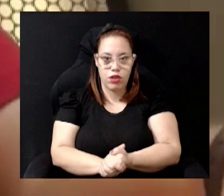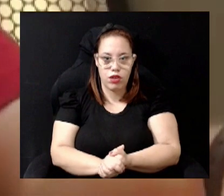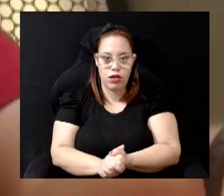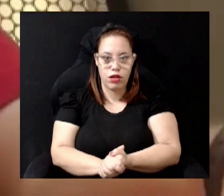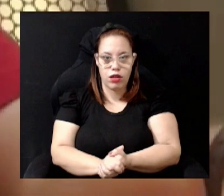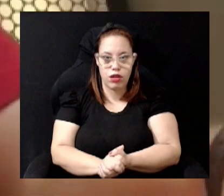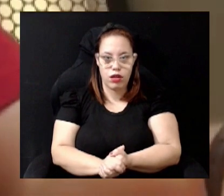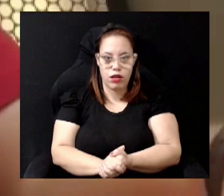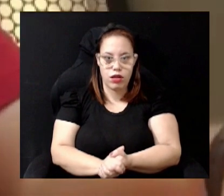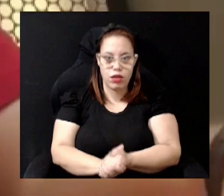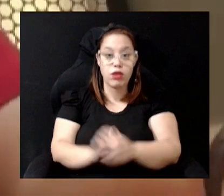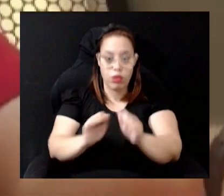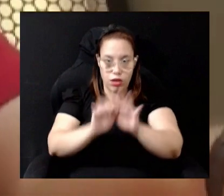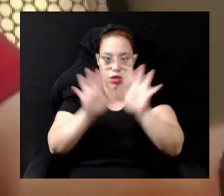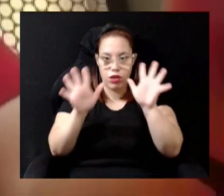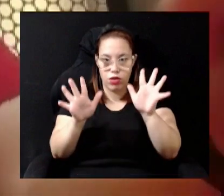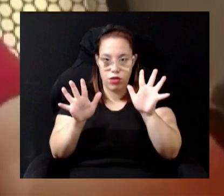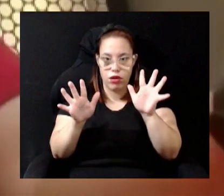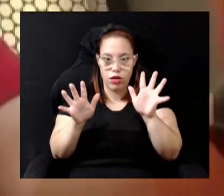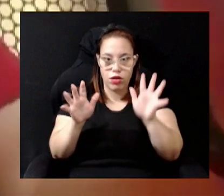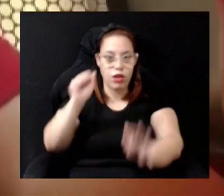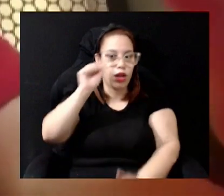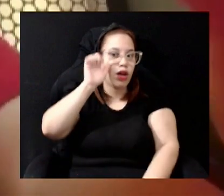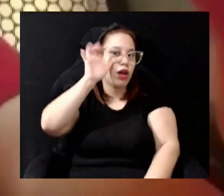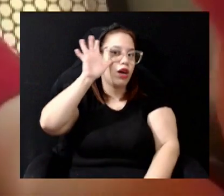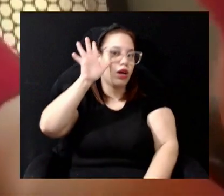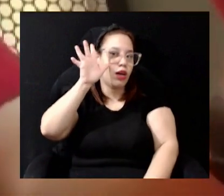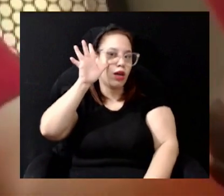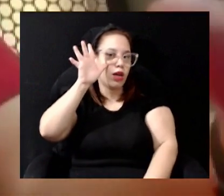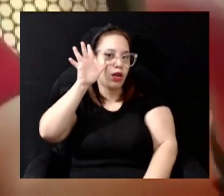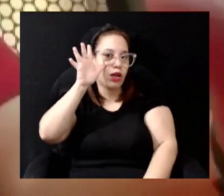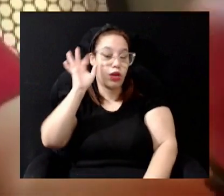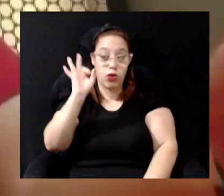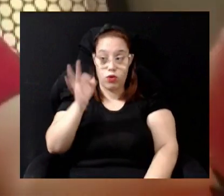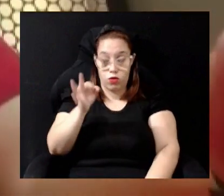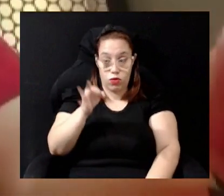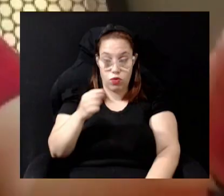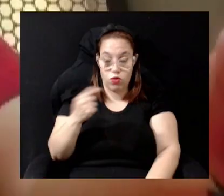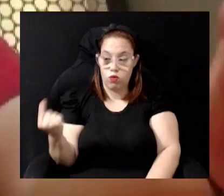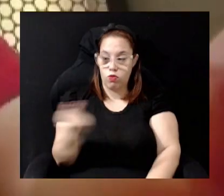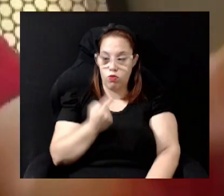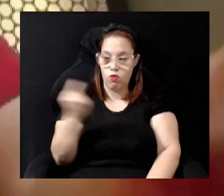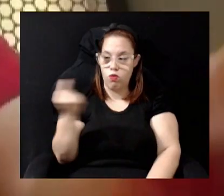Claro. Então, Alexandra, as condições ideais para formar um furacão